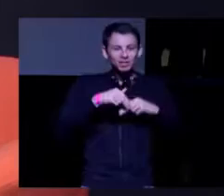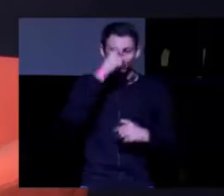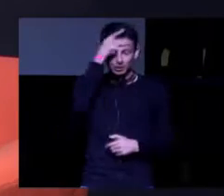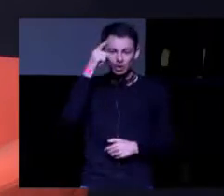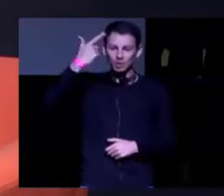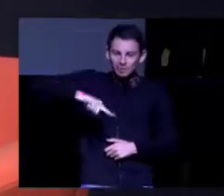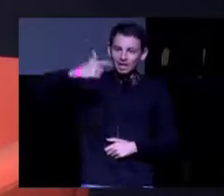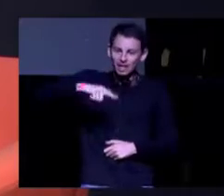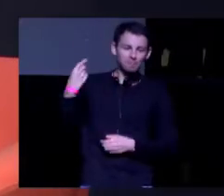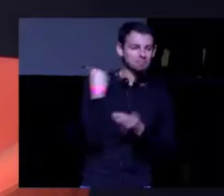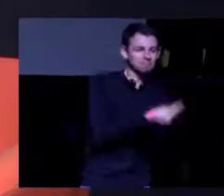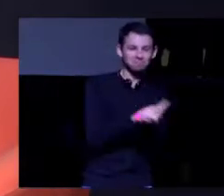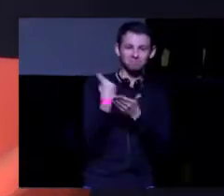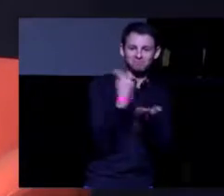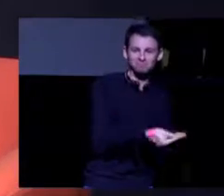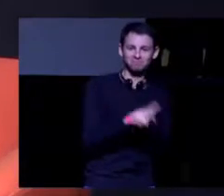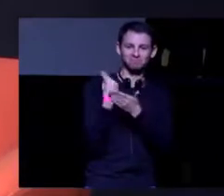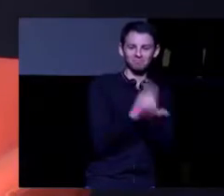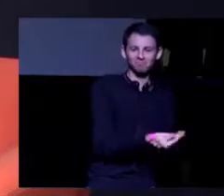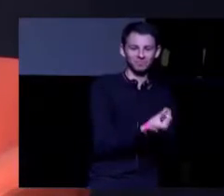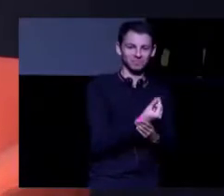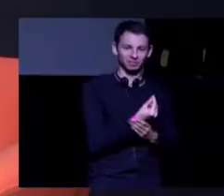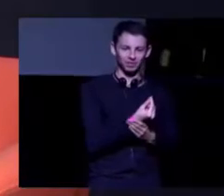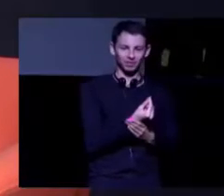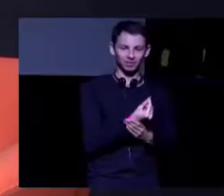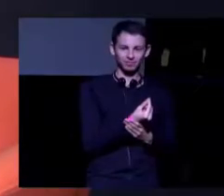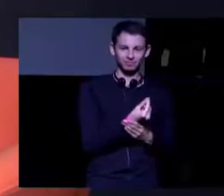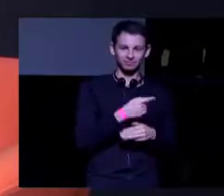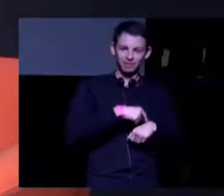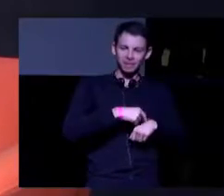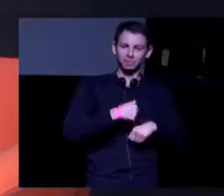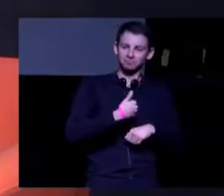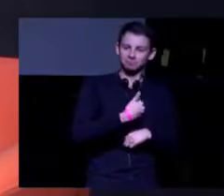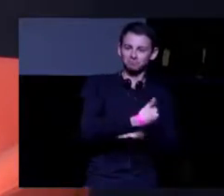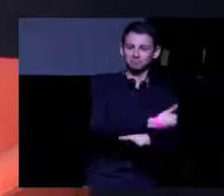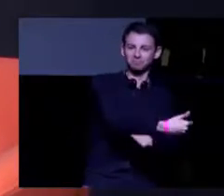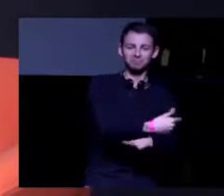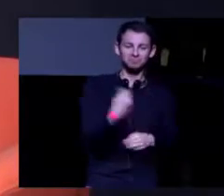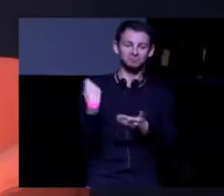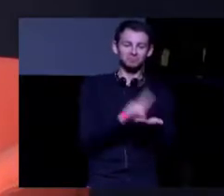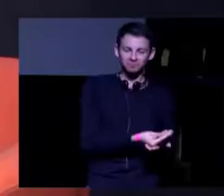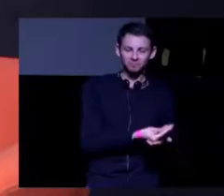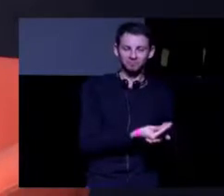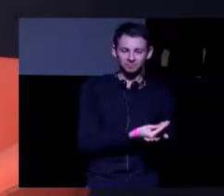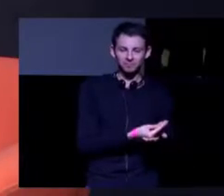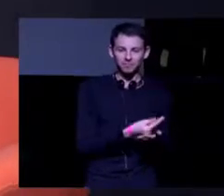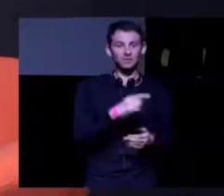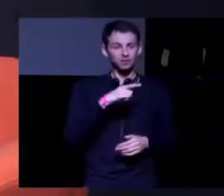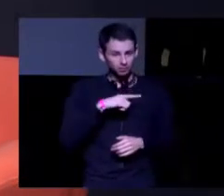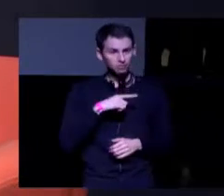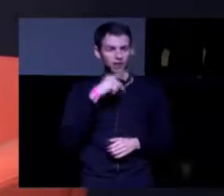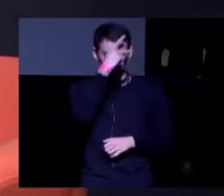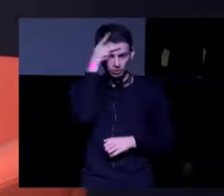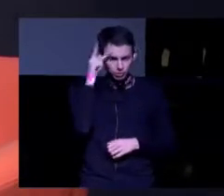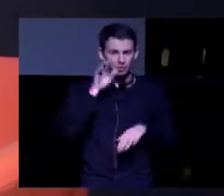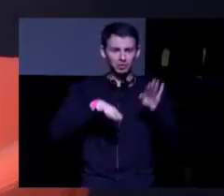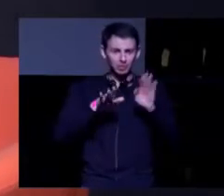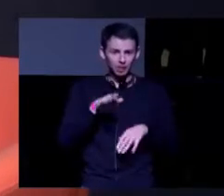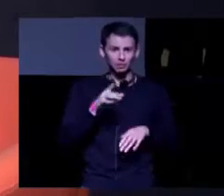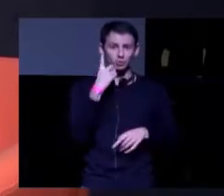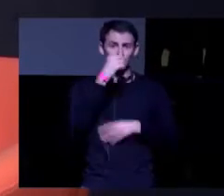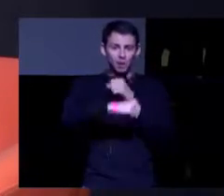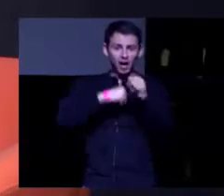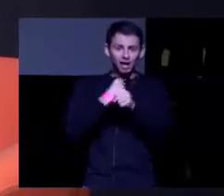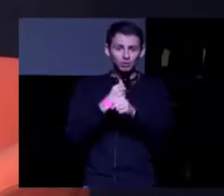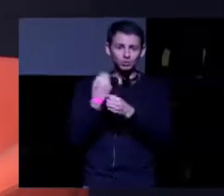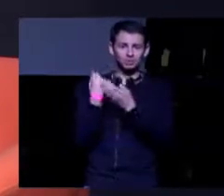medida que o tempo vai passando. E o mais legal é entender que pode chegar num nível absurdo desses de uma pessoa apoiar 100 projetos num ano só. E